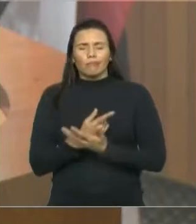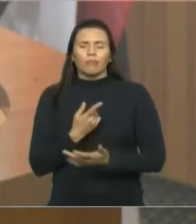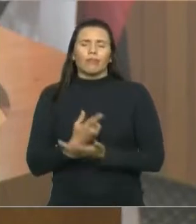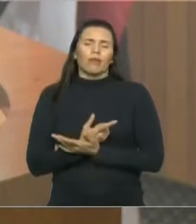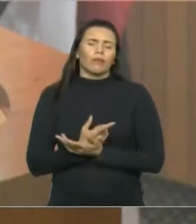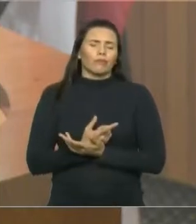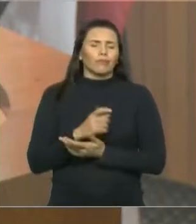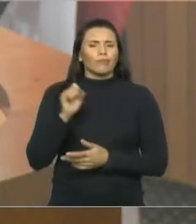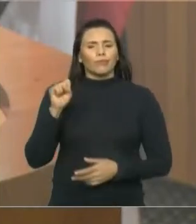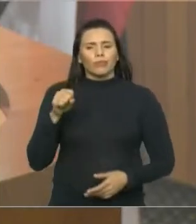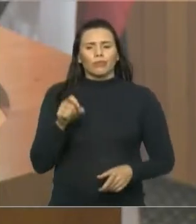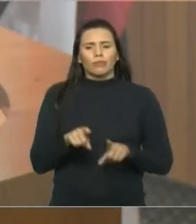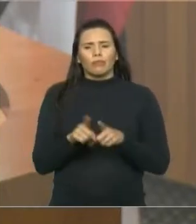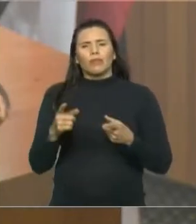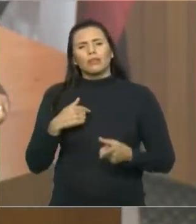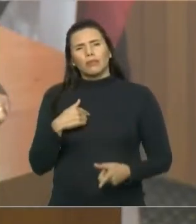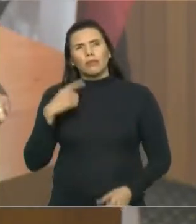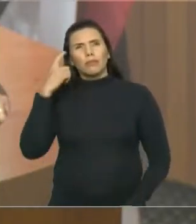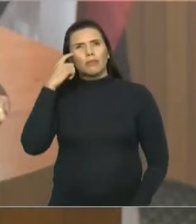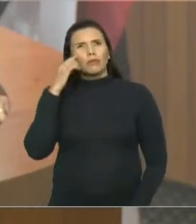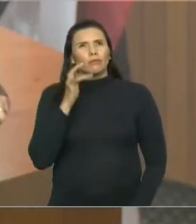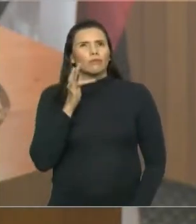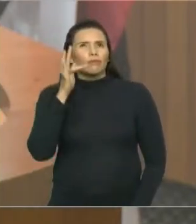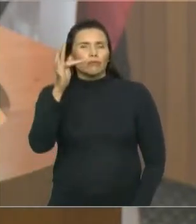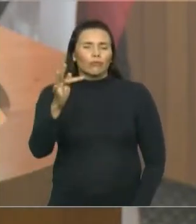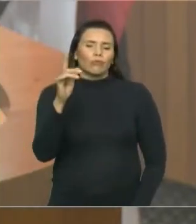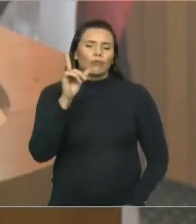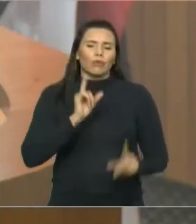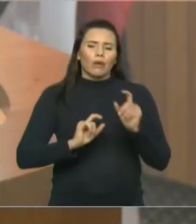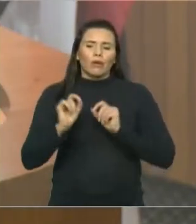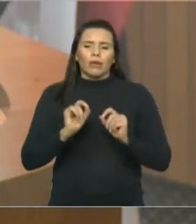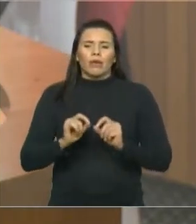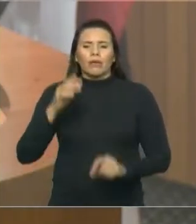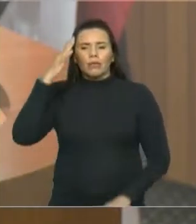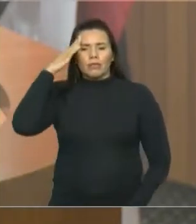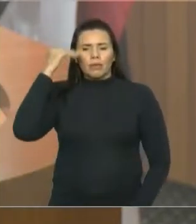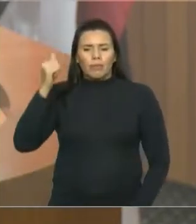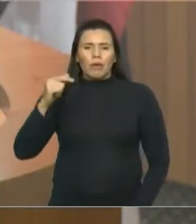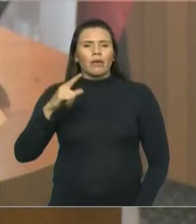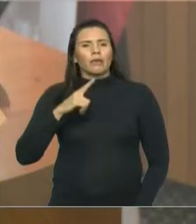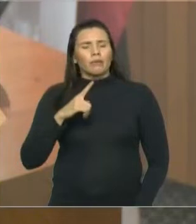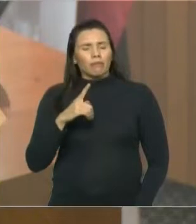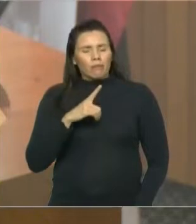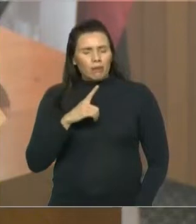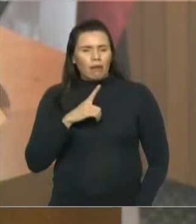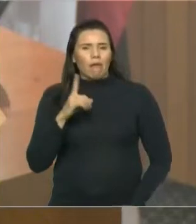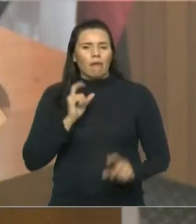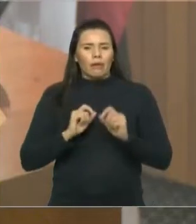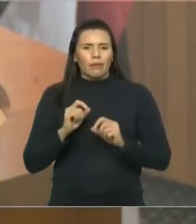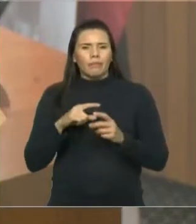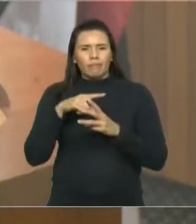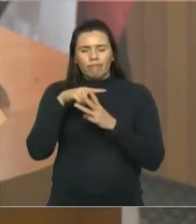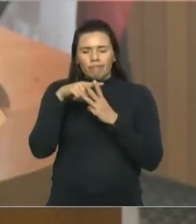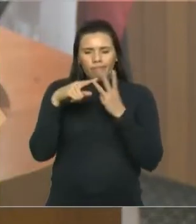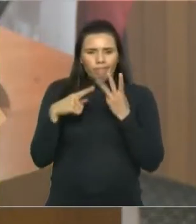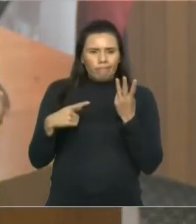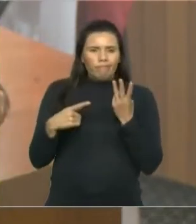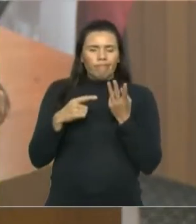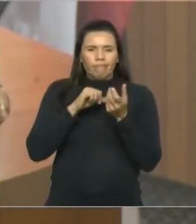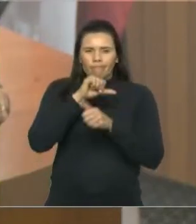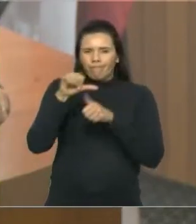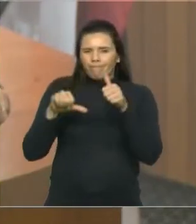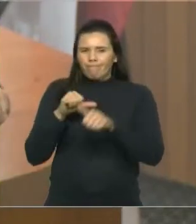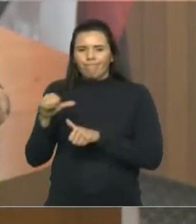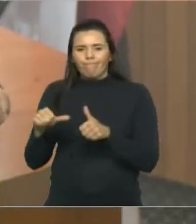cenário para o futuro, presidente Otelino, que a gente precisa é saber que a gente tem 3 transições nas condições de saúde. Primeiro, a